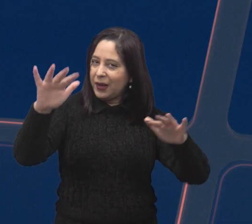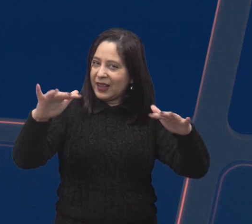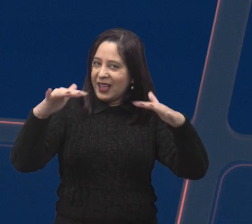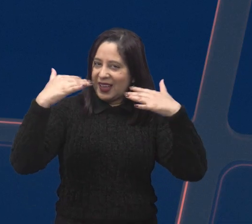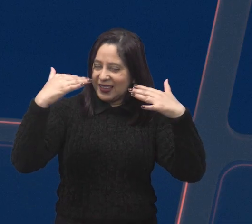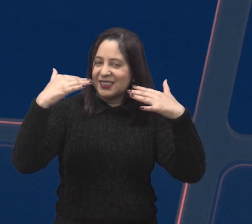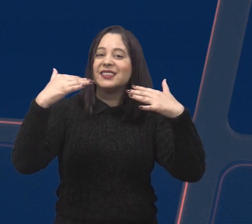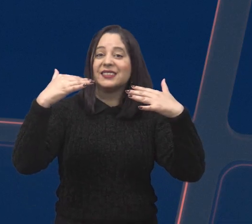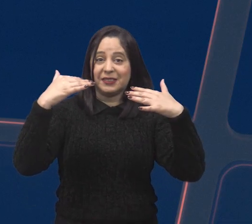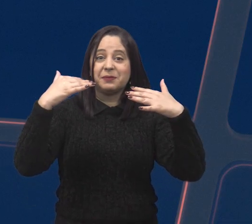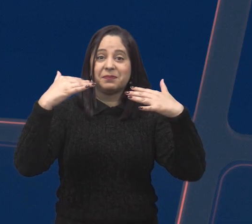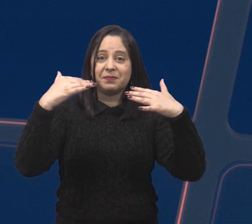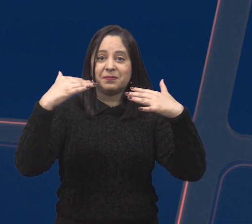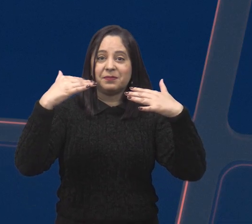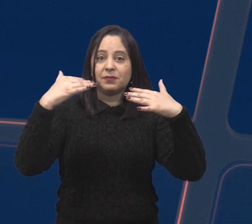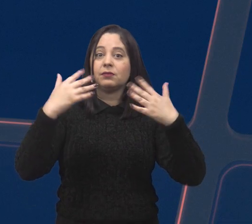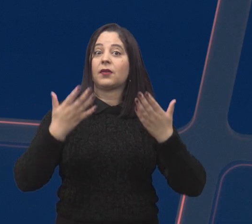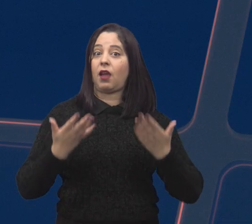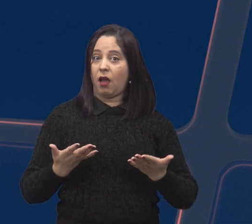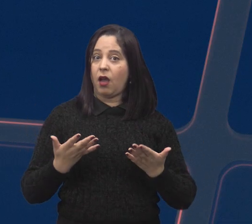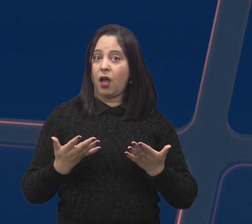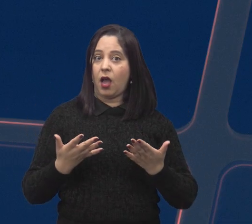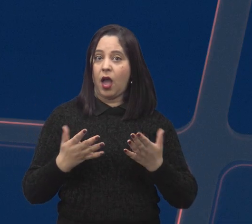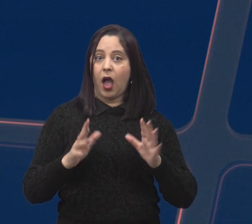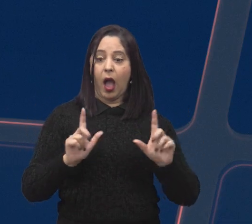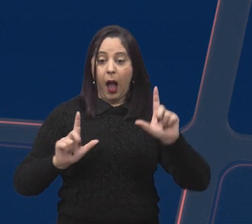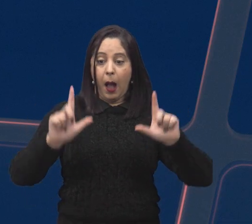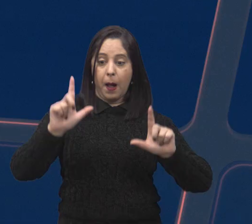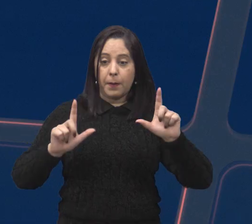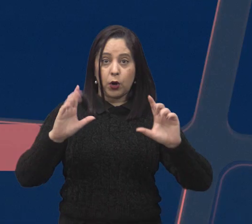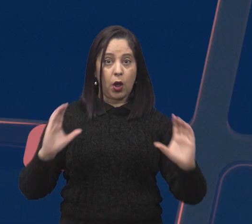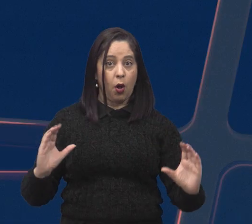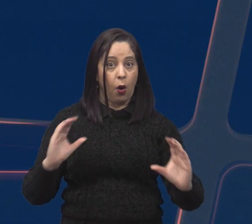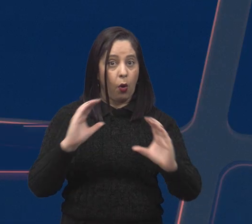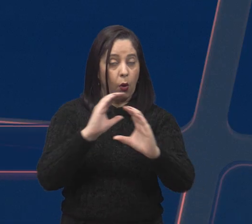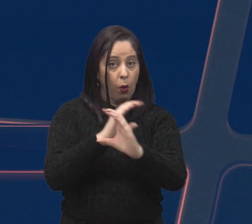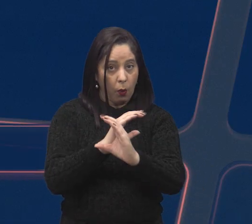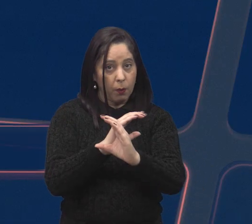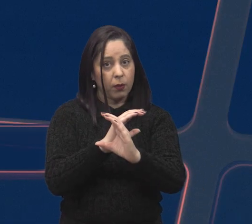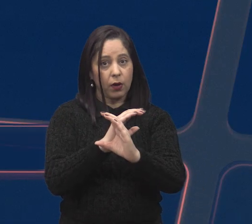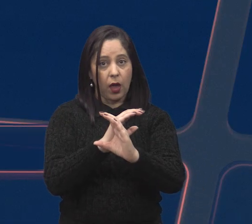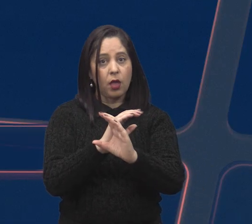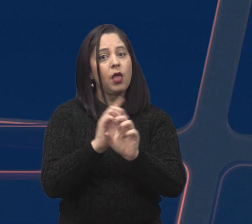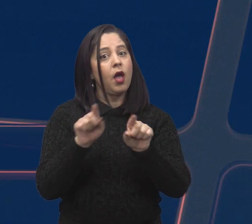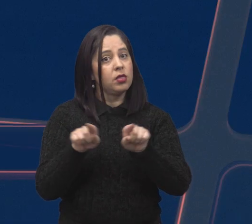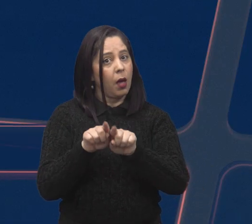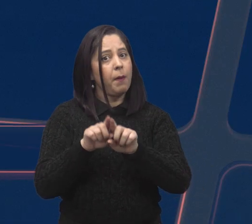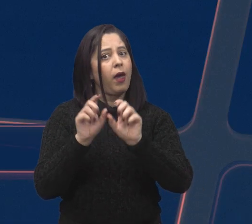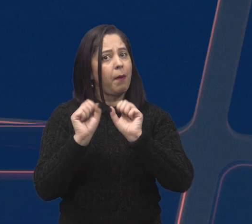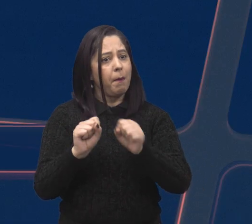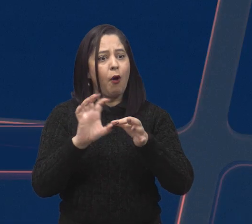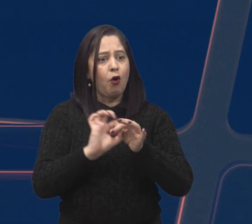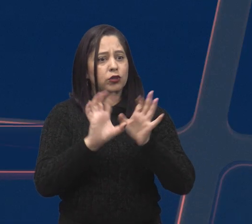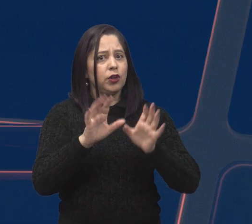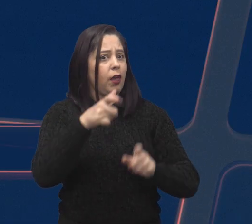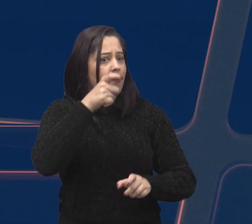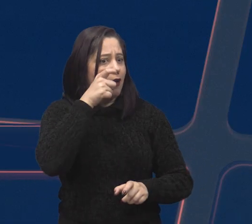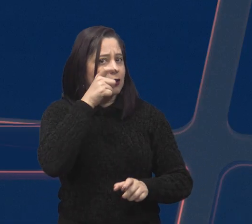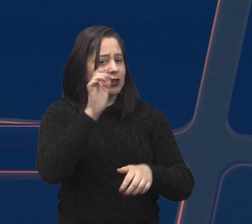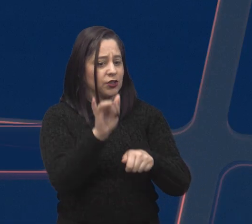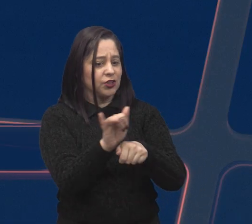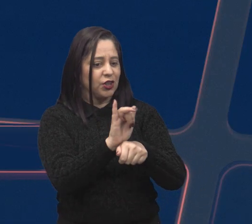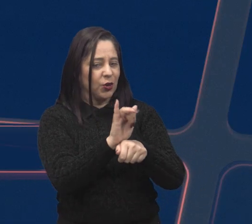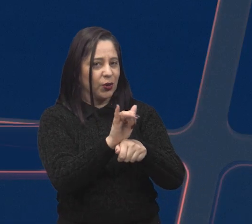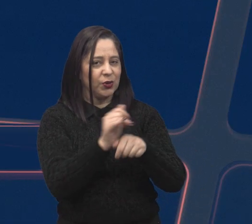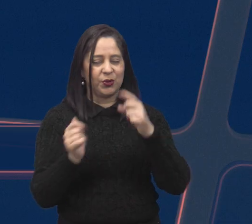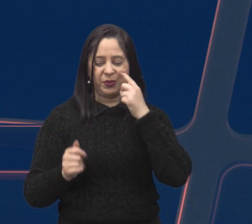Muito obrigada pela companhia. Eu te lembro que toda a programação da TV Câmara também fica disponível lá no